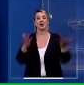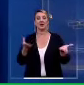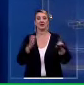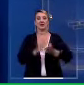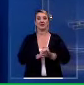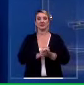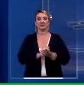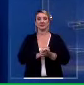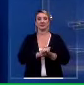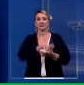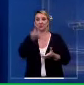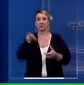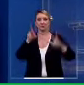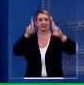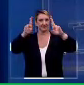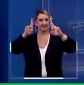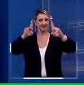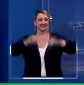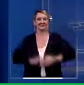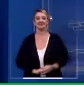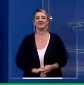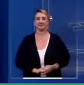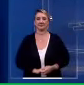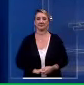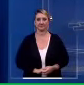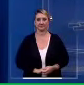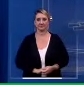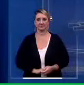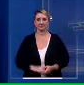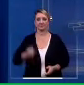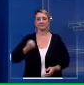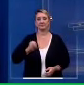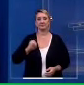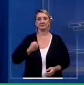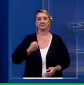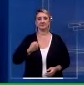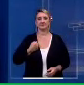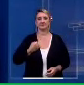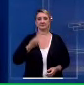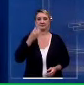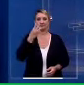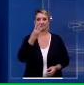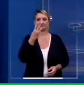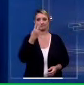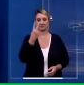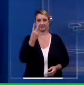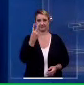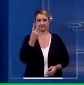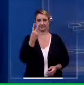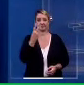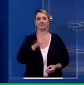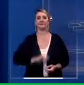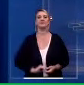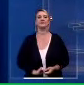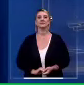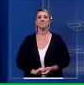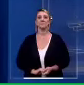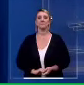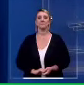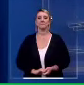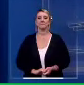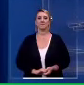noite. Todo mundo de dedo cruzado, hein? Número 32.